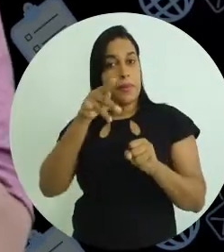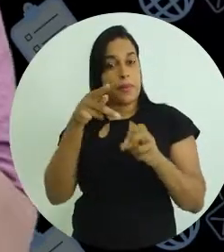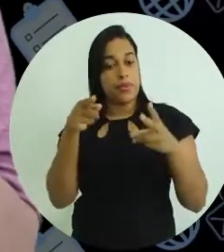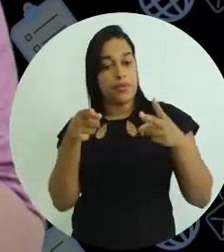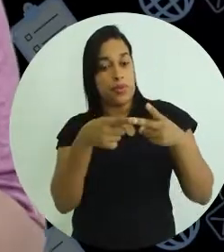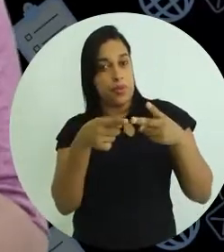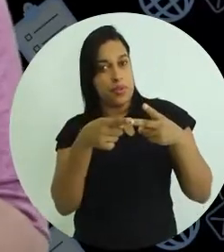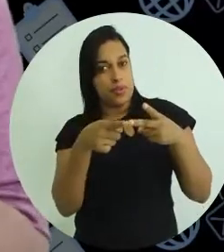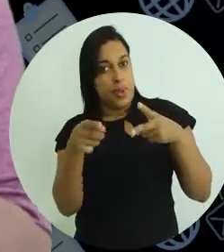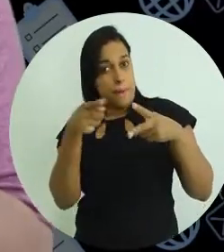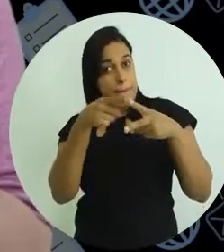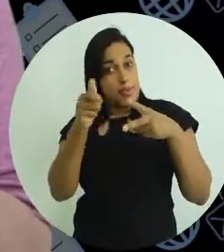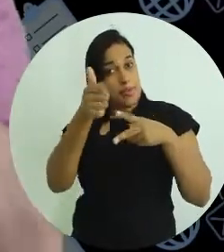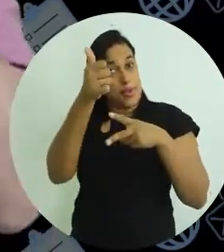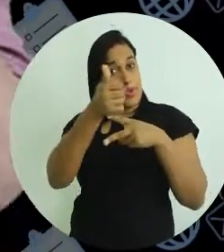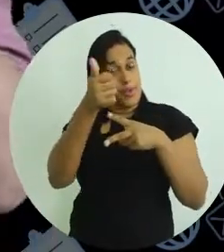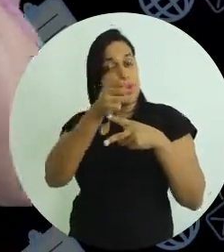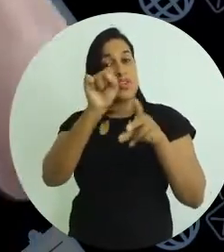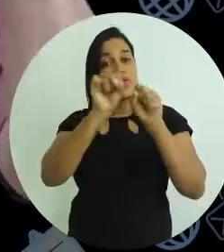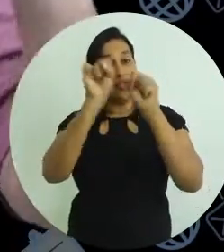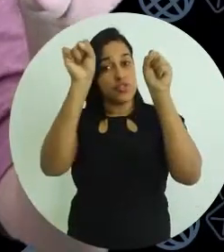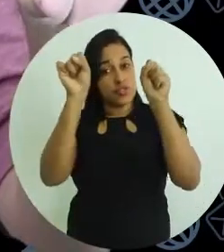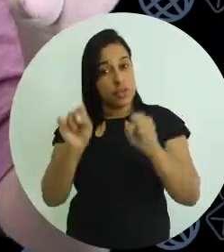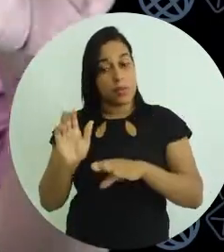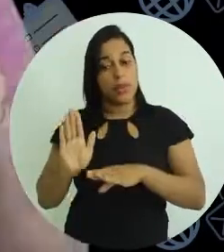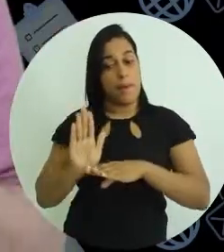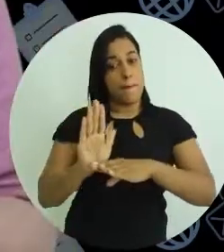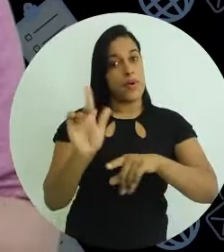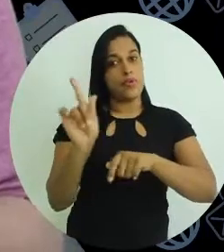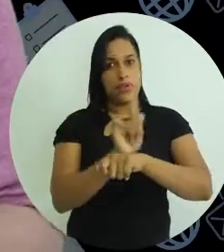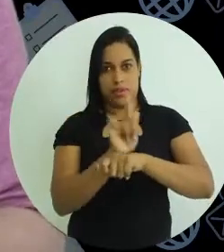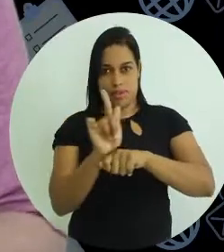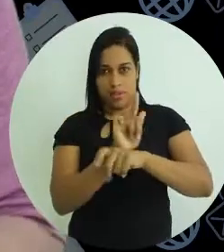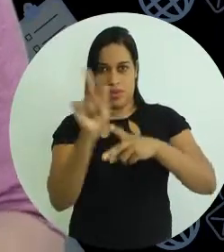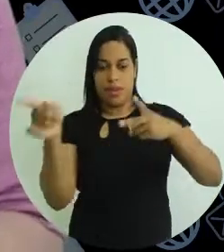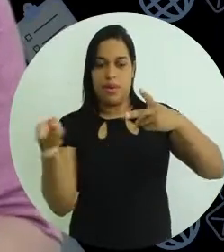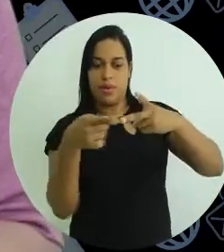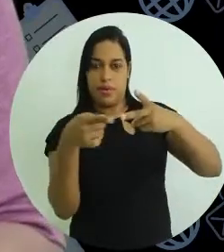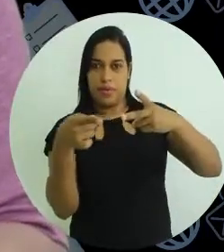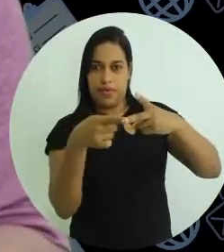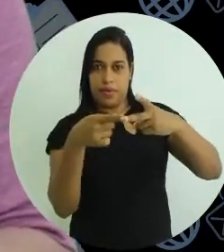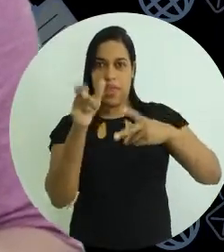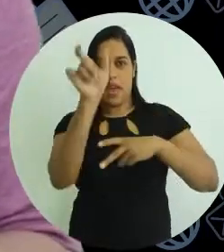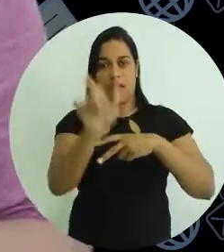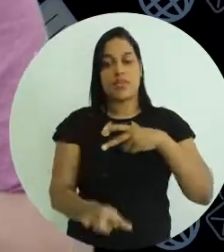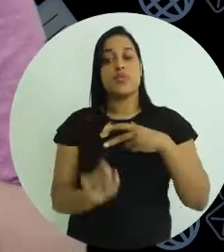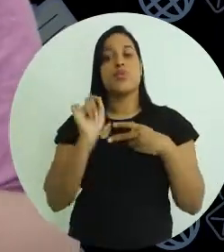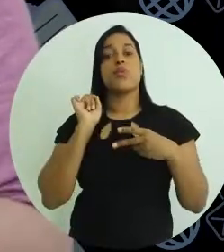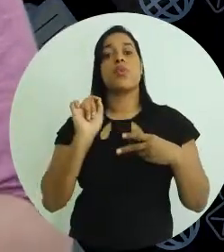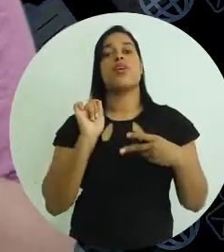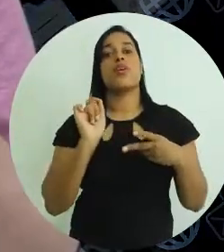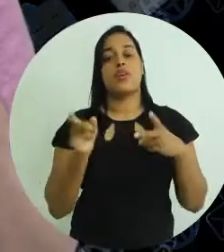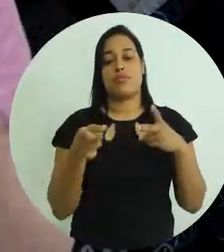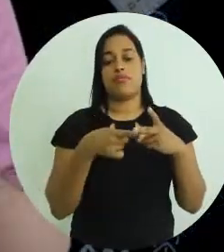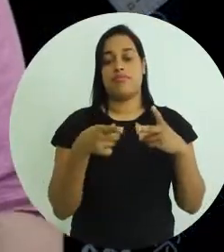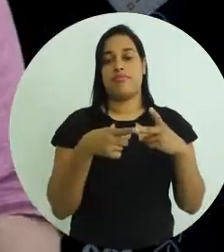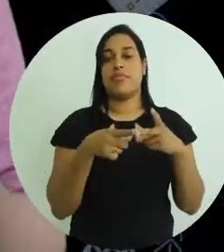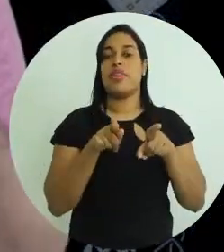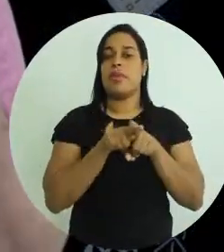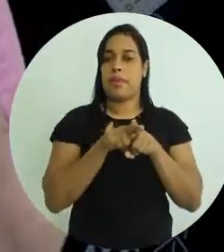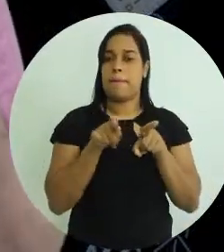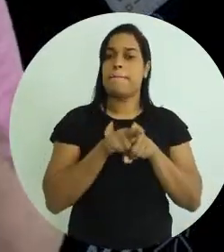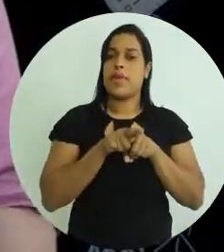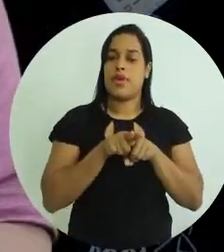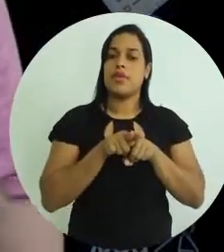2. A primeira são sistemas de apoio gerencial. A segunda característica dele é que ele